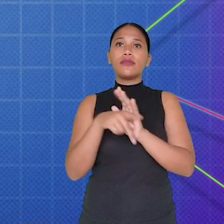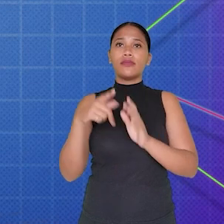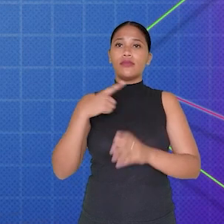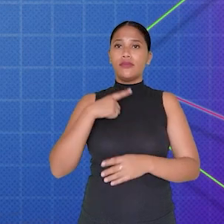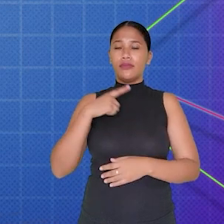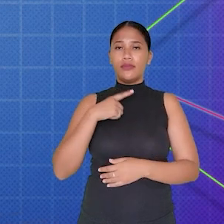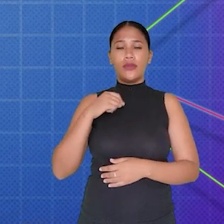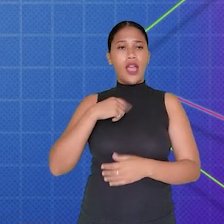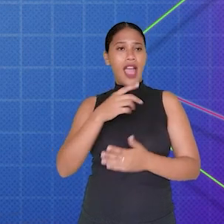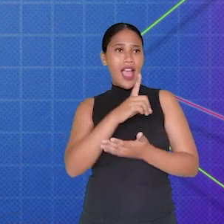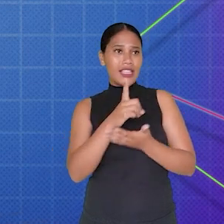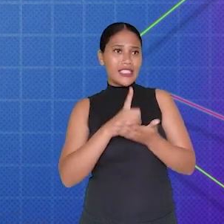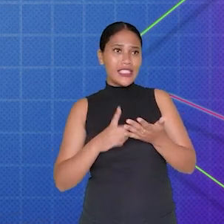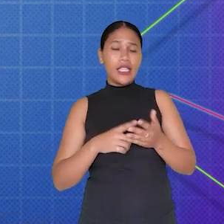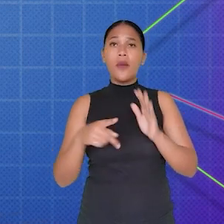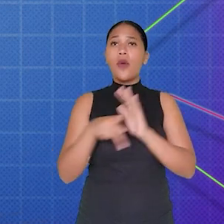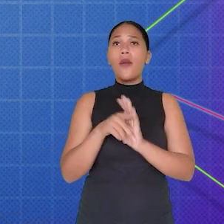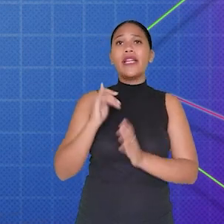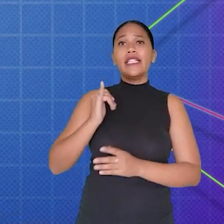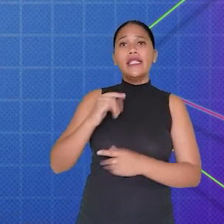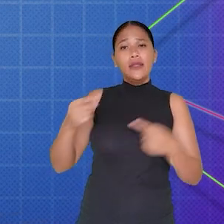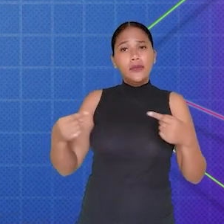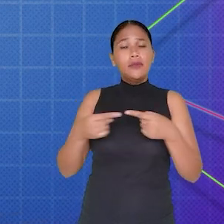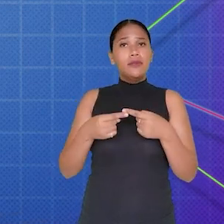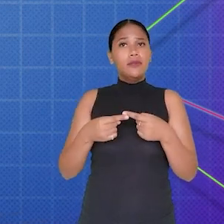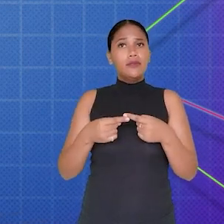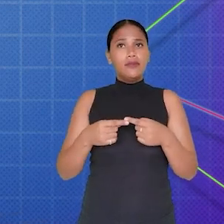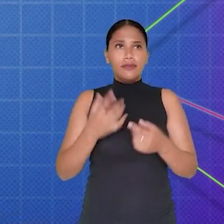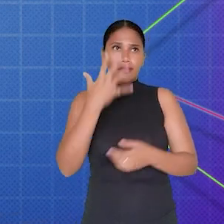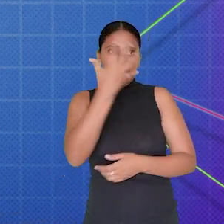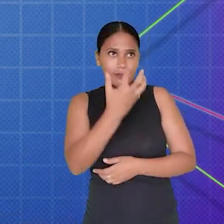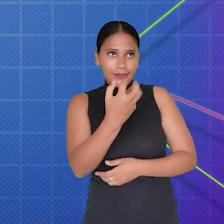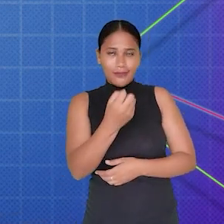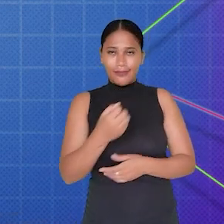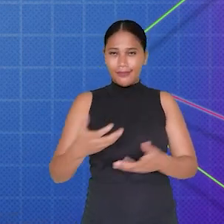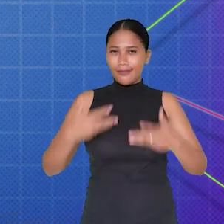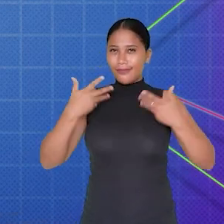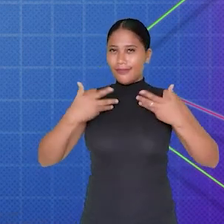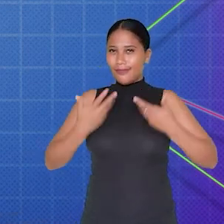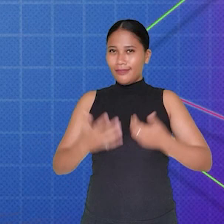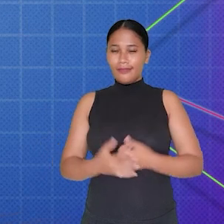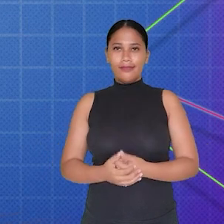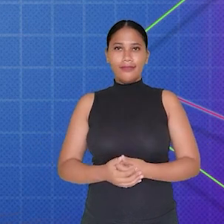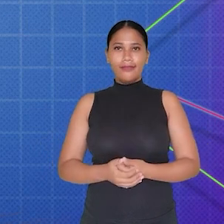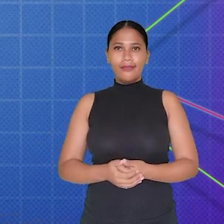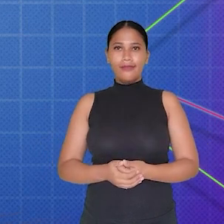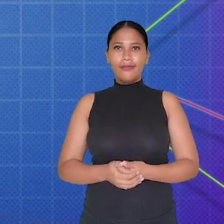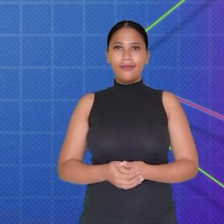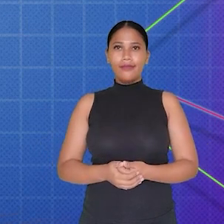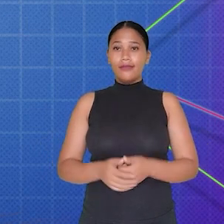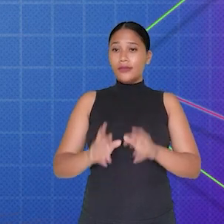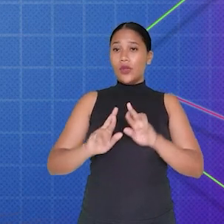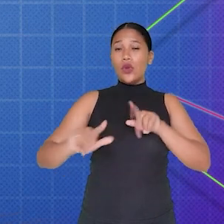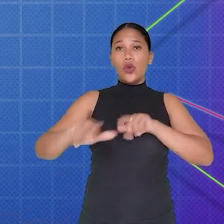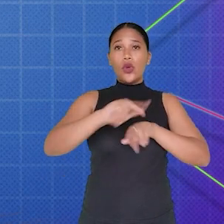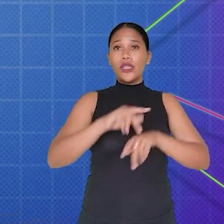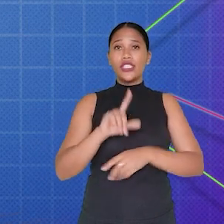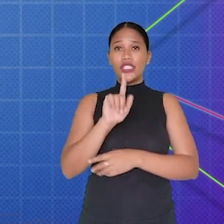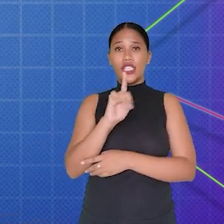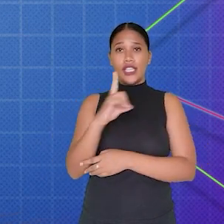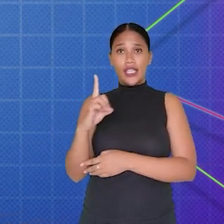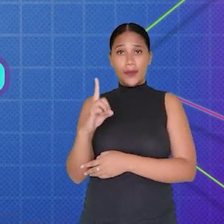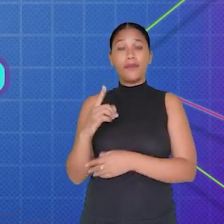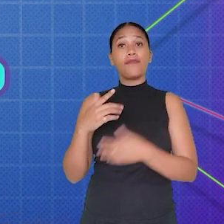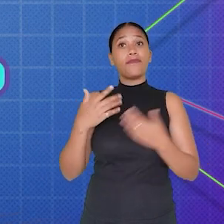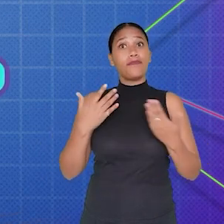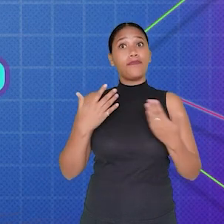dos personagens e a arte e o design do jogo para garantir que a narrativa seja coesa, atraente e cativante para o jogador.